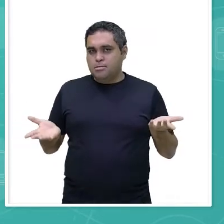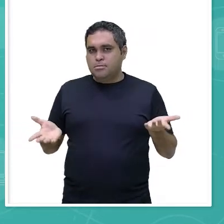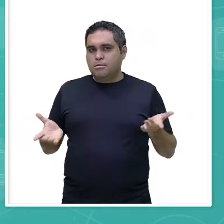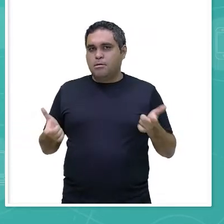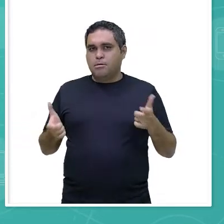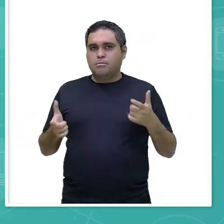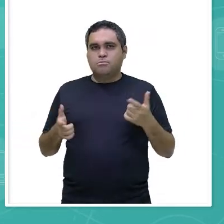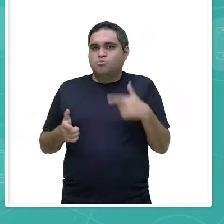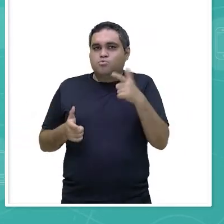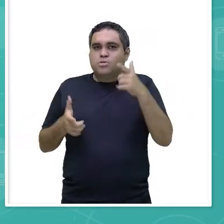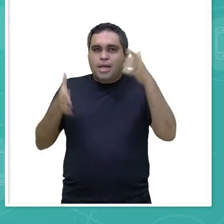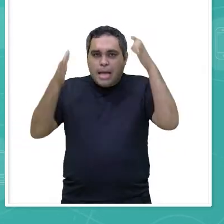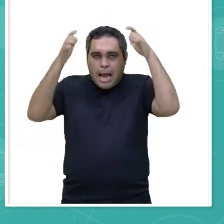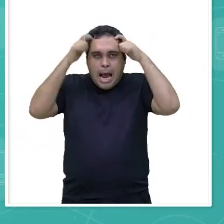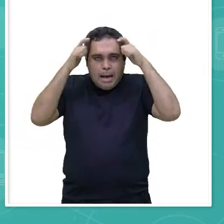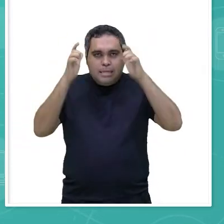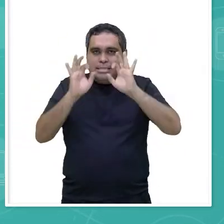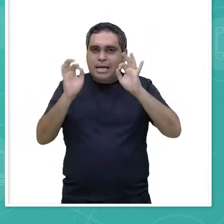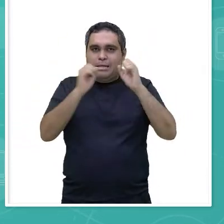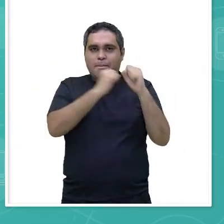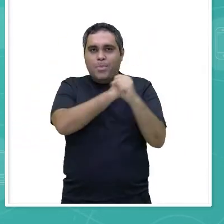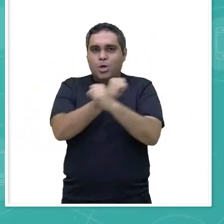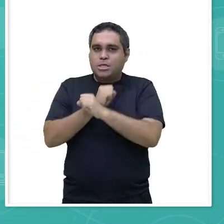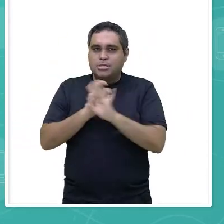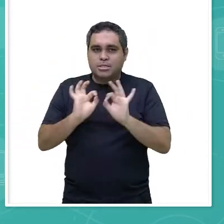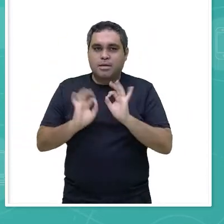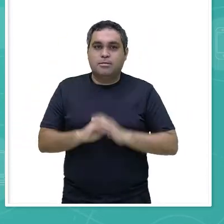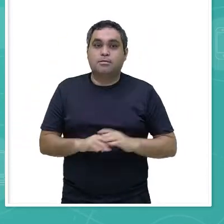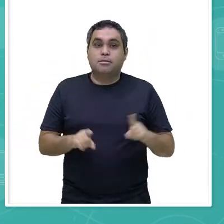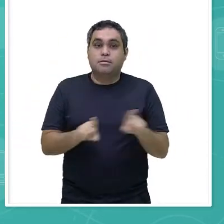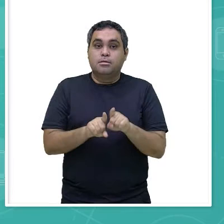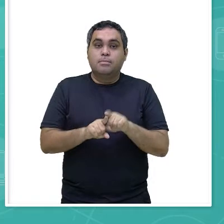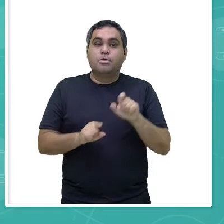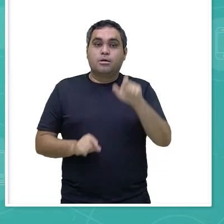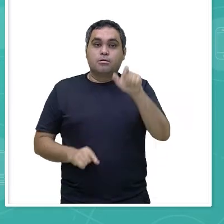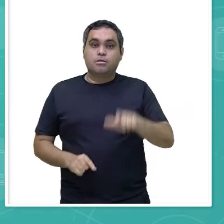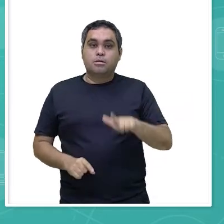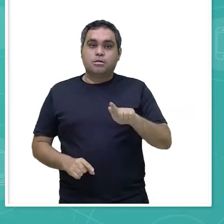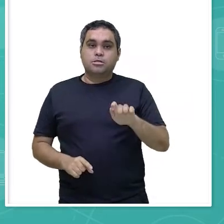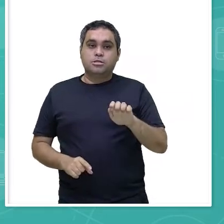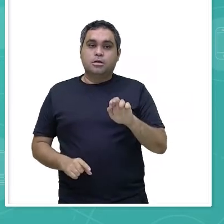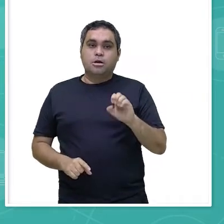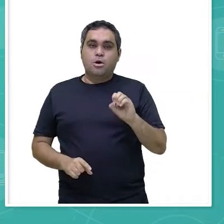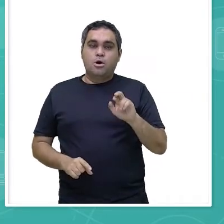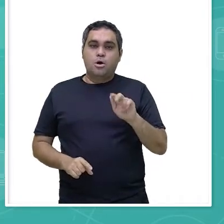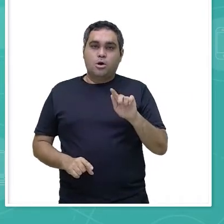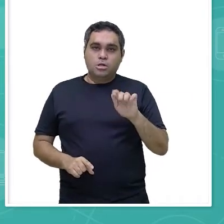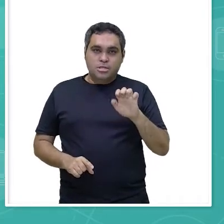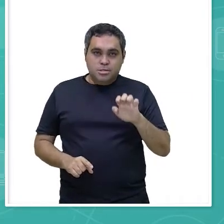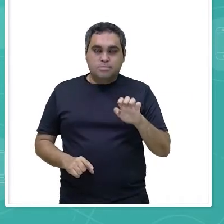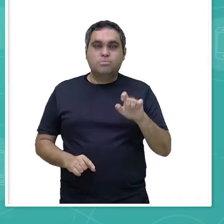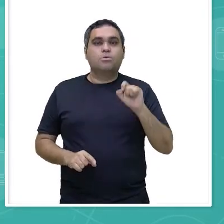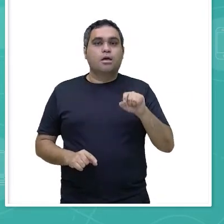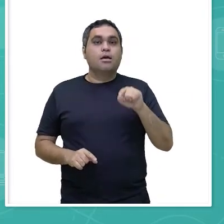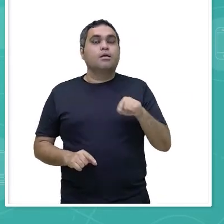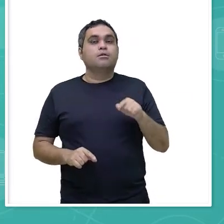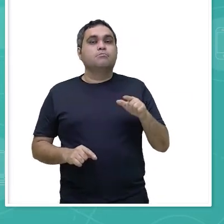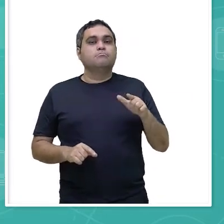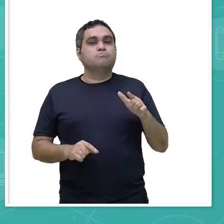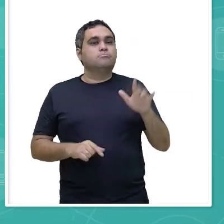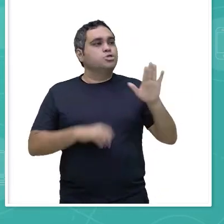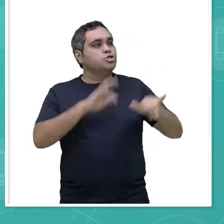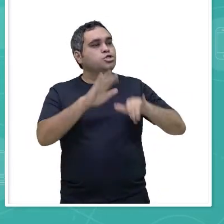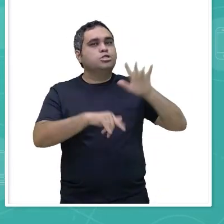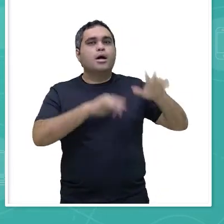Exatamente. Olha aí, outro fato importante foi Georges Gapon, que organiza uma manifestação pacífica com cerca de